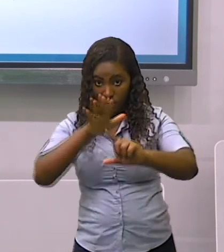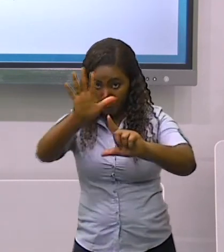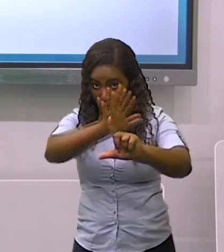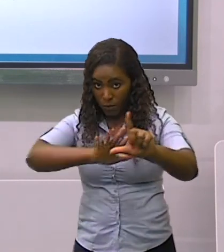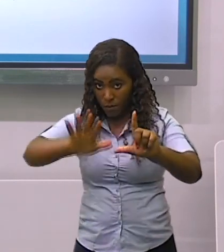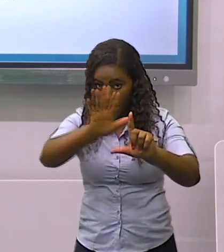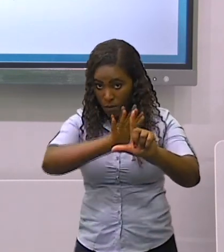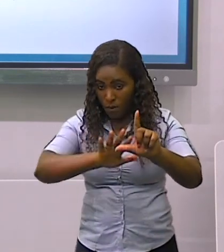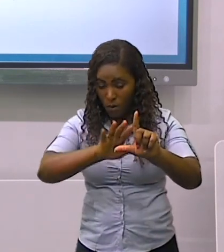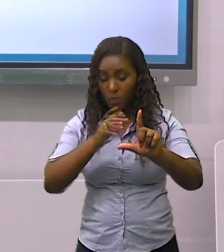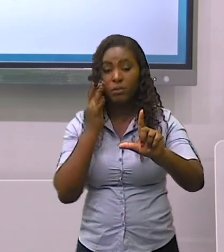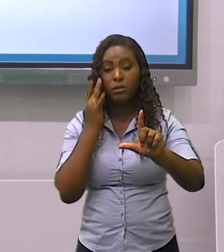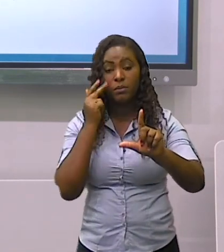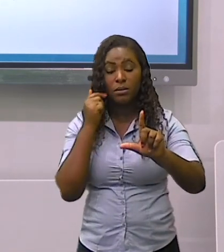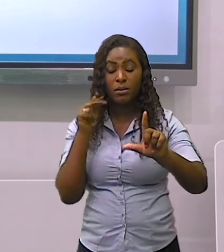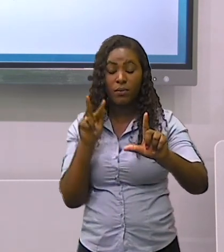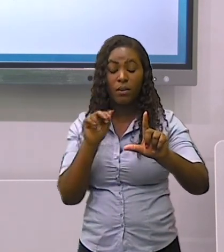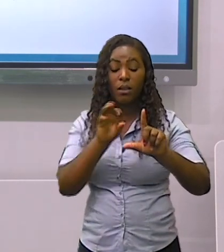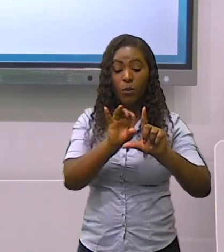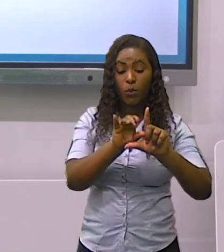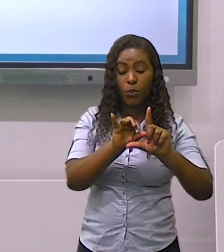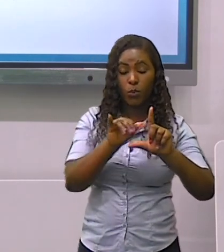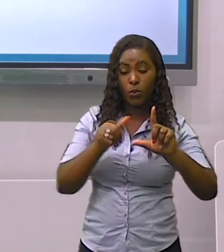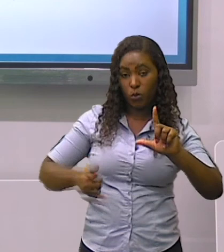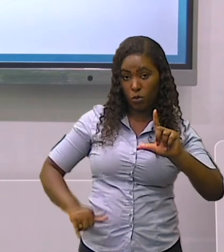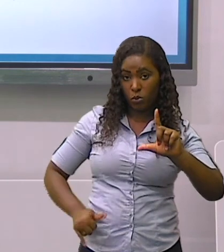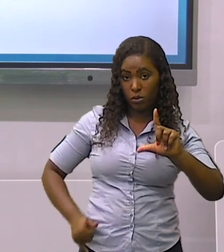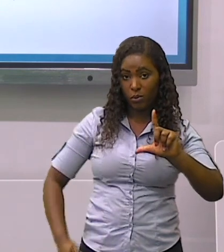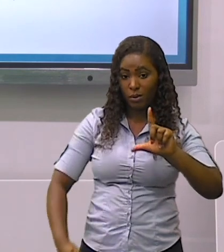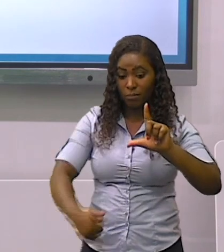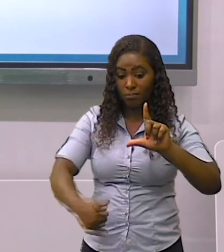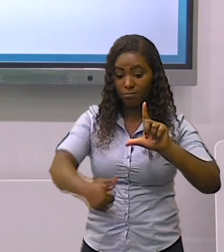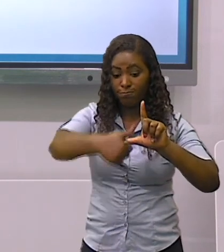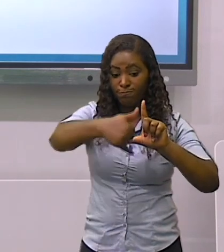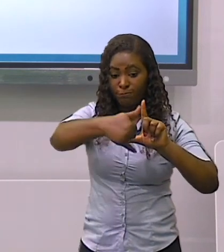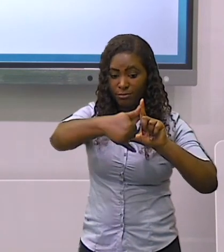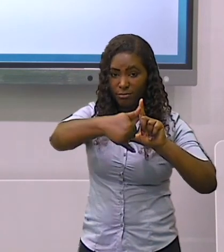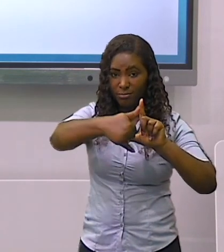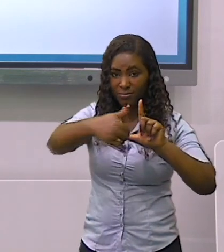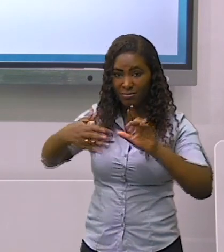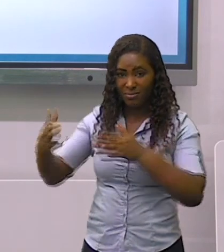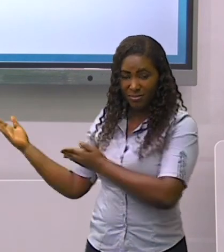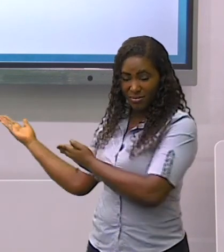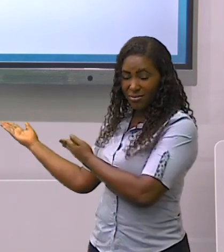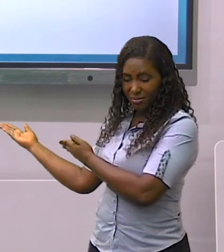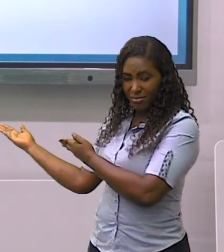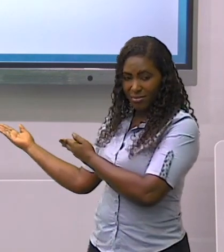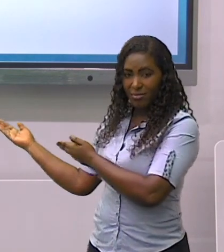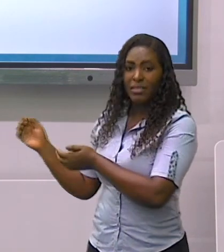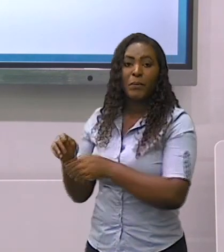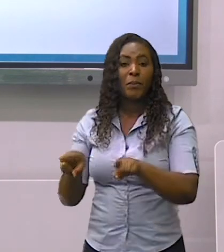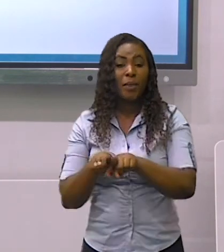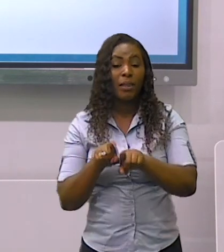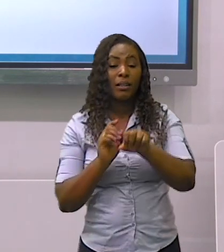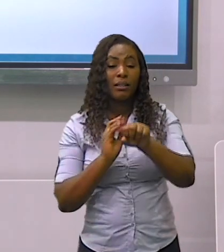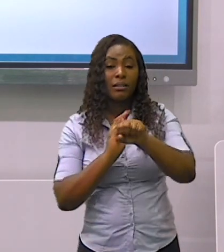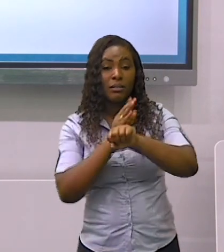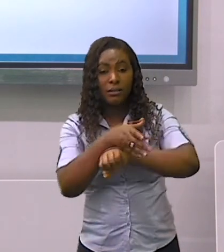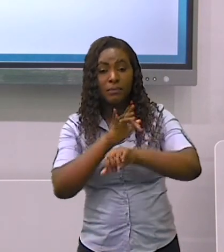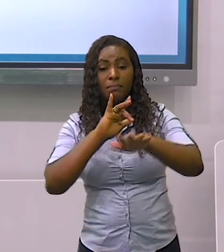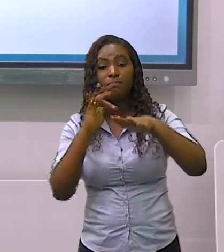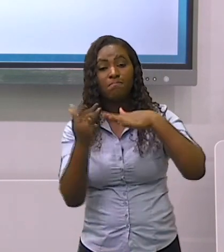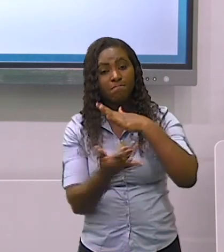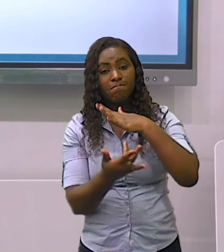plataforma SMED-GV, aponte a câmera do seu celular na imagem que aparece no canto da tela. Acesse as nossas